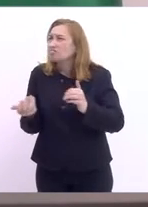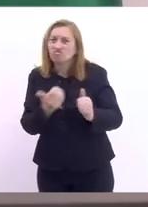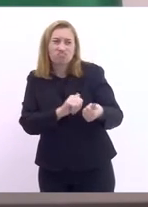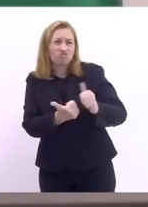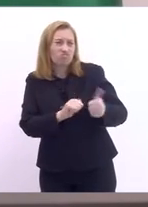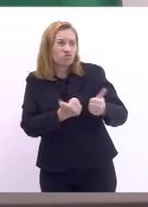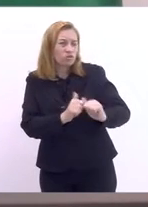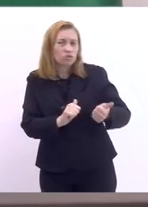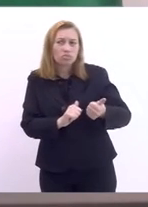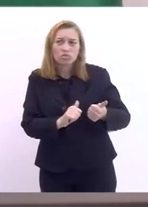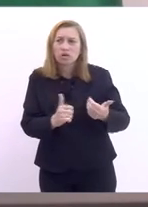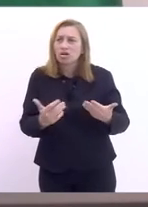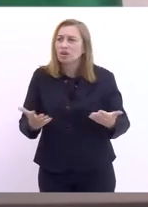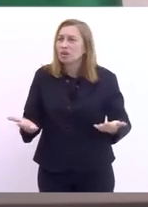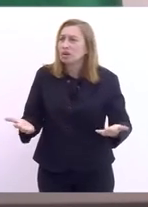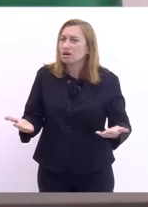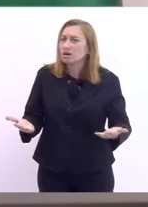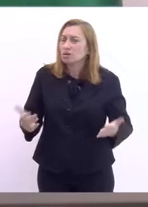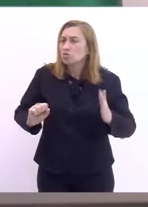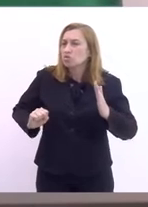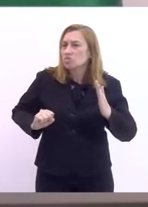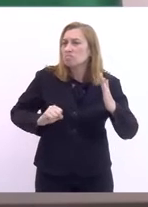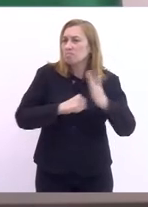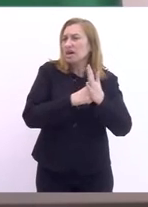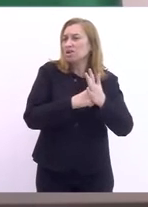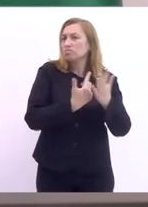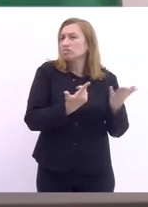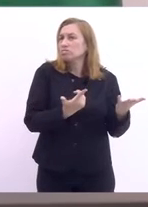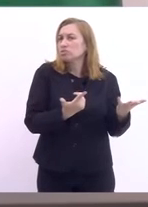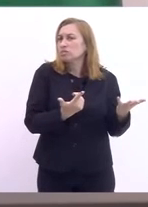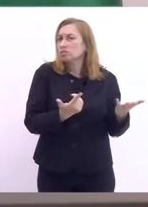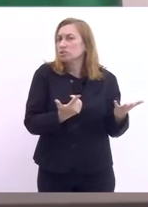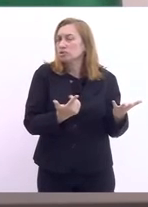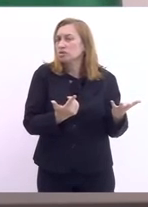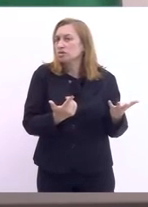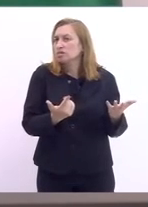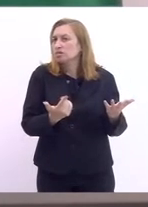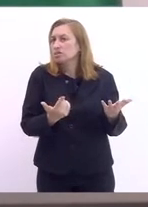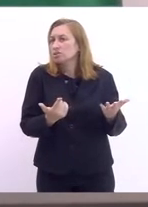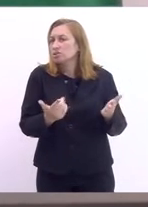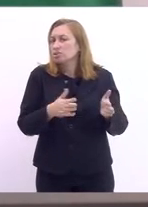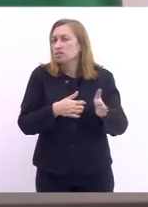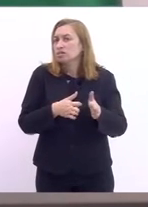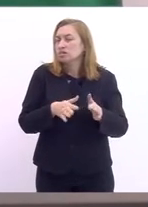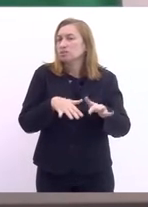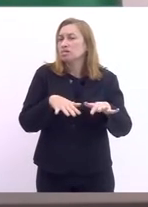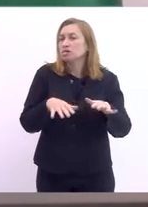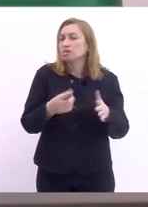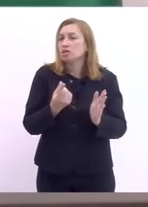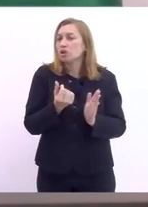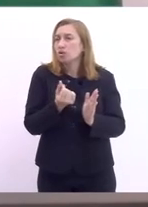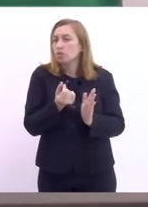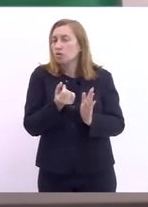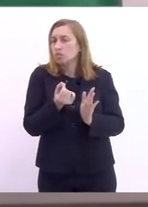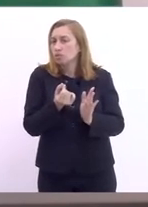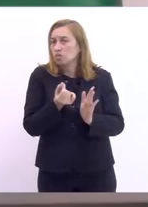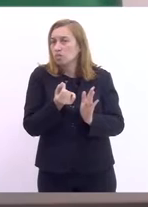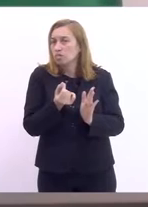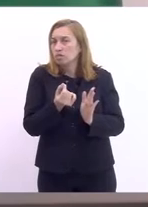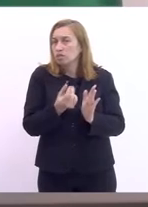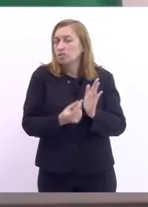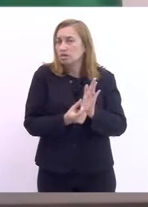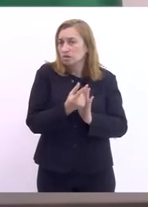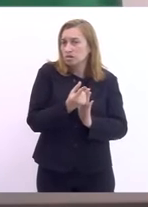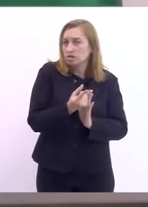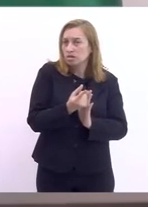avaliação do impacto e da viabilidade econômica financeira desse projeto do